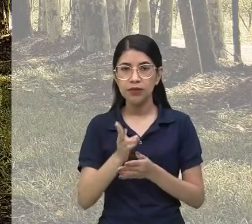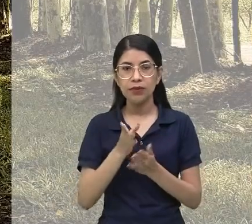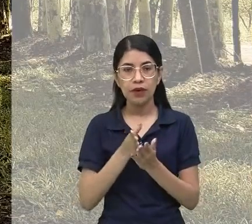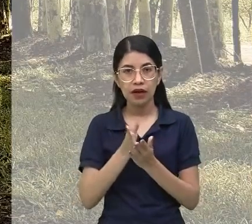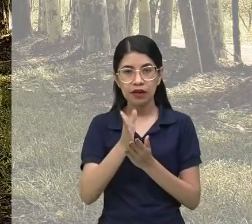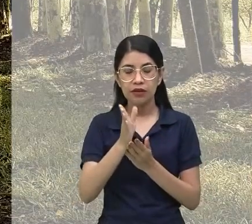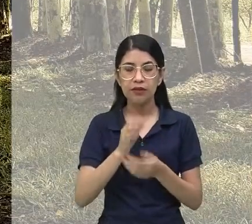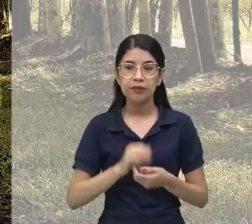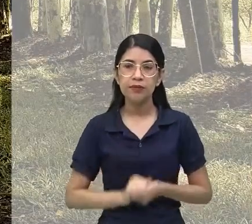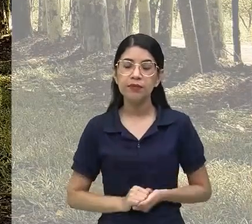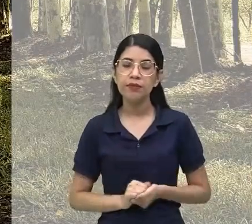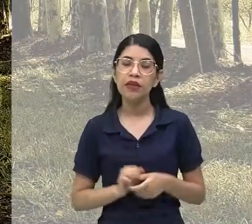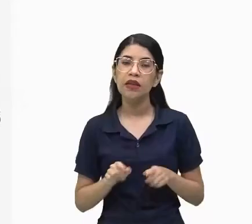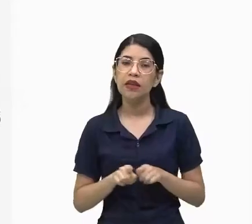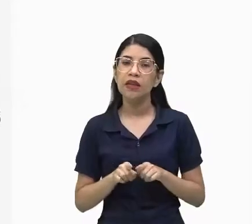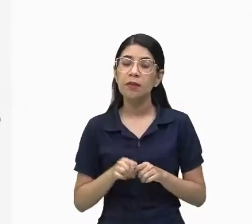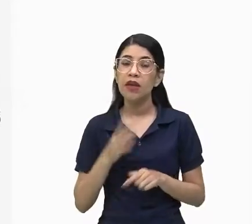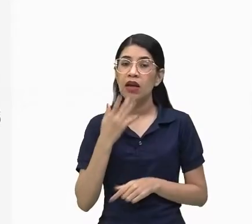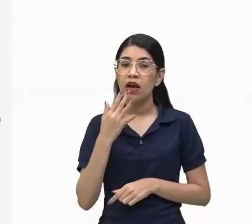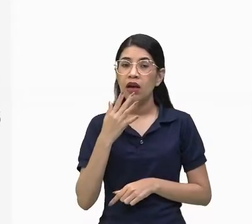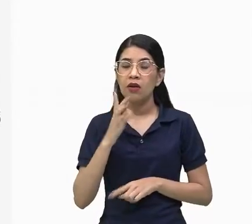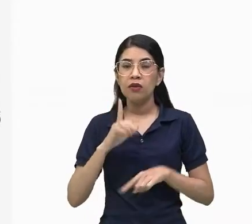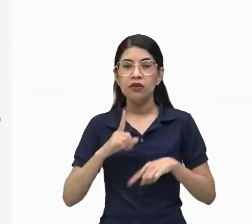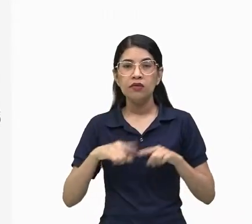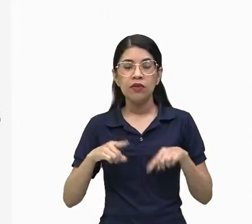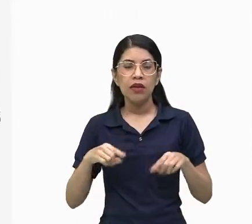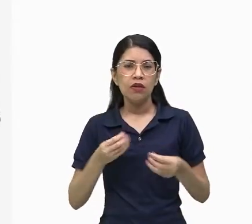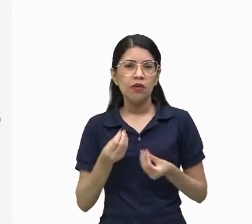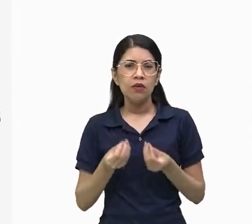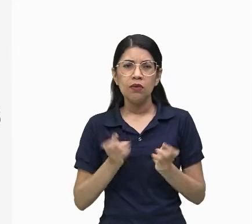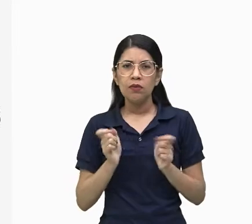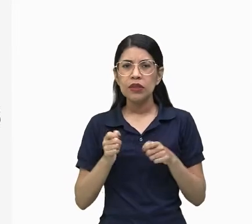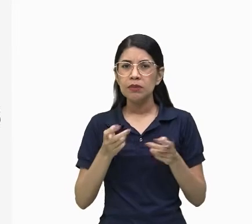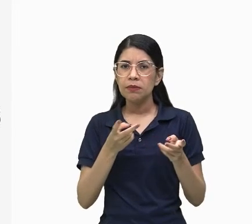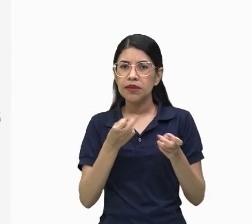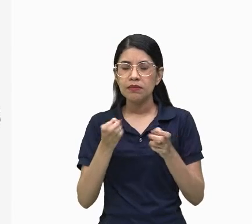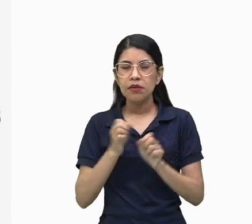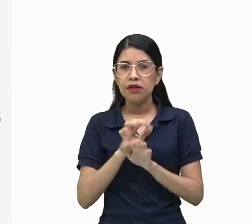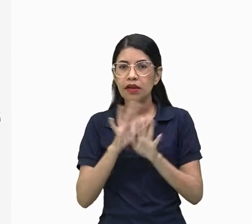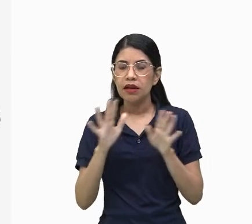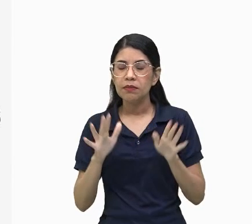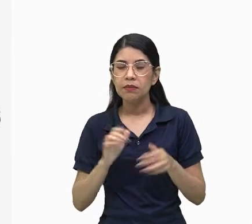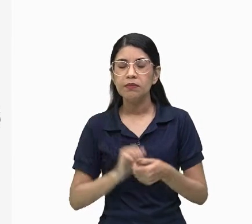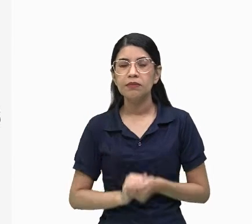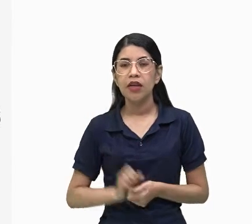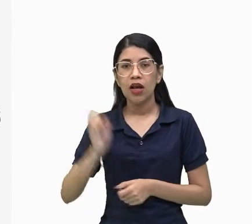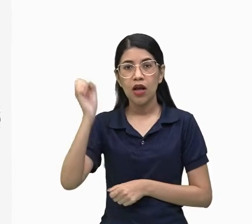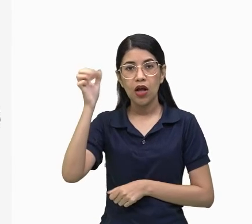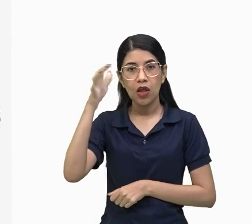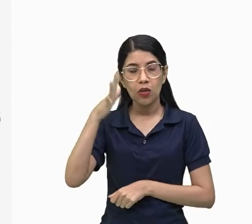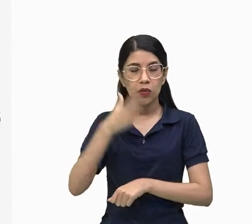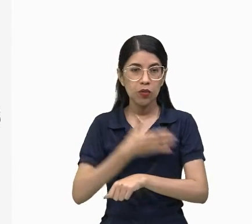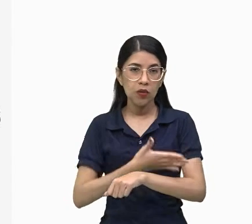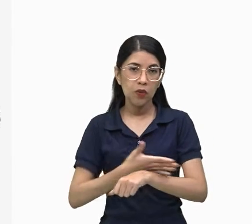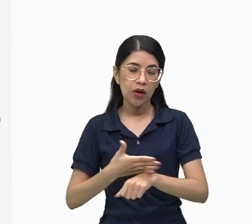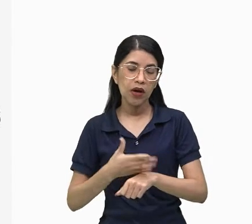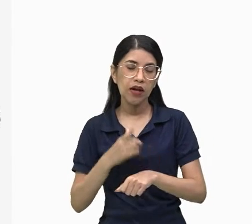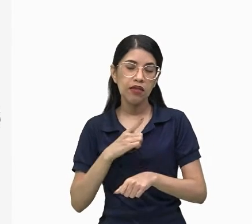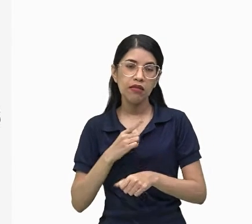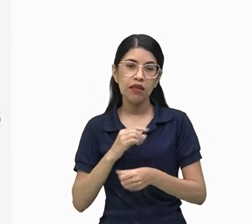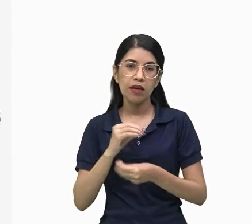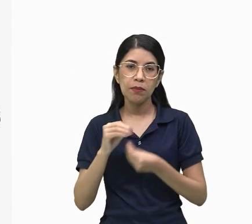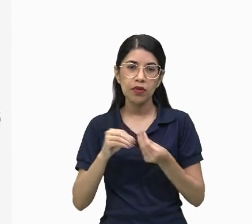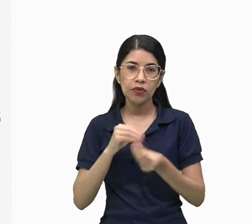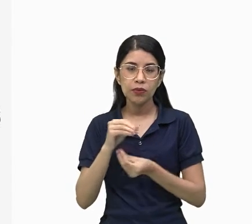Temos ainda, pessoal, a cor dos objetos. Como é que a gente enxerga a cor? A luz branca é uma composição de todas as